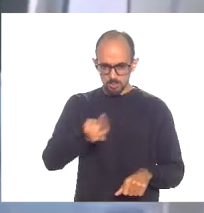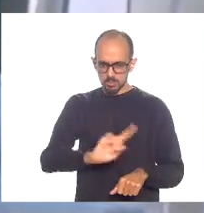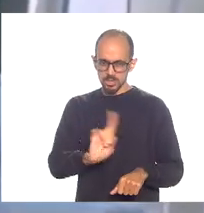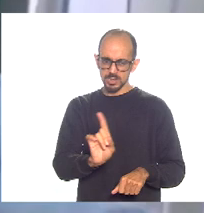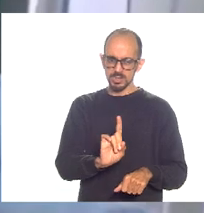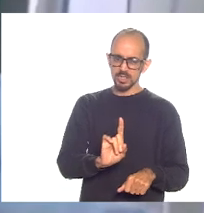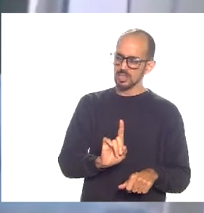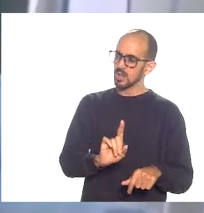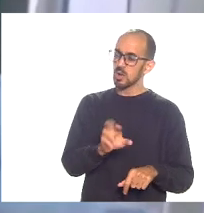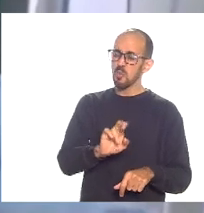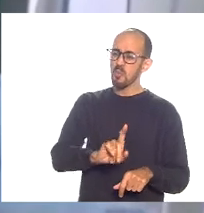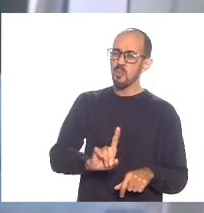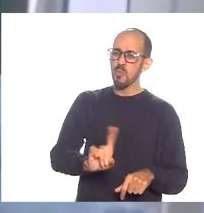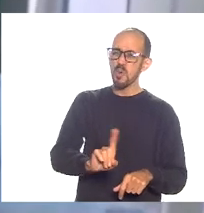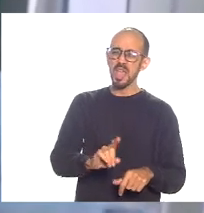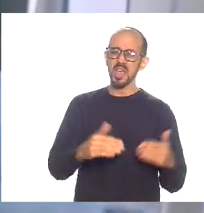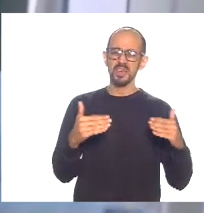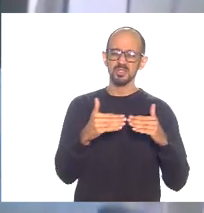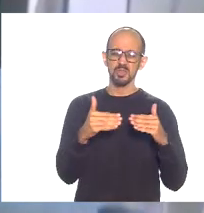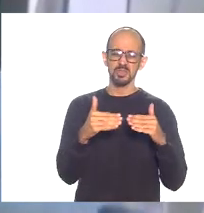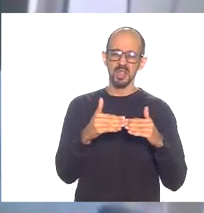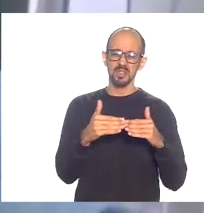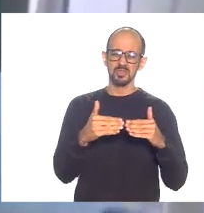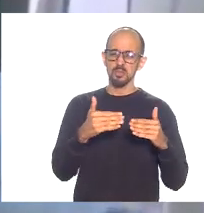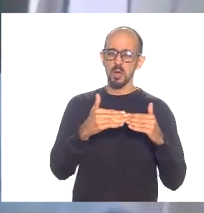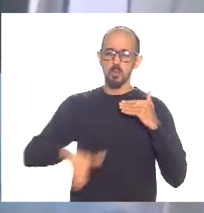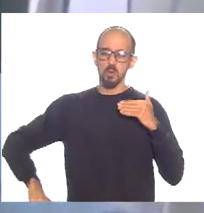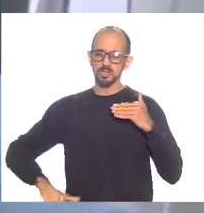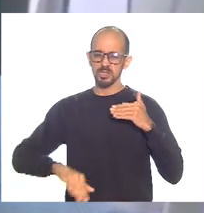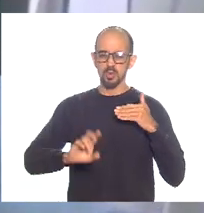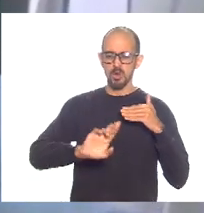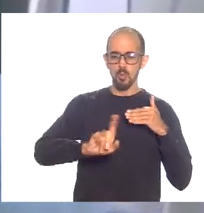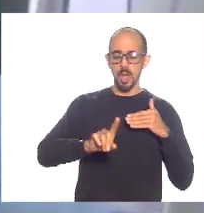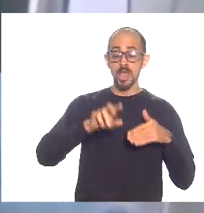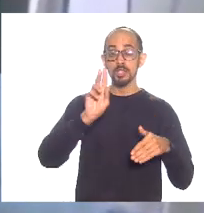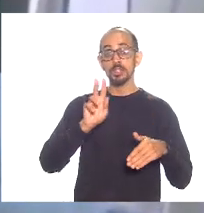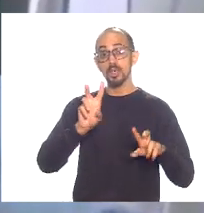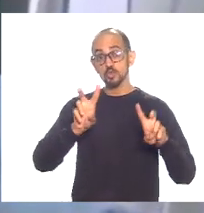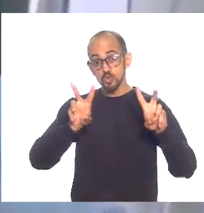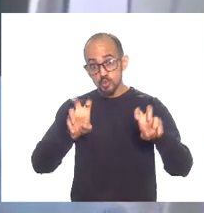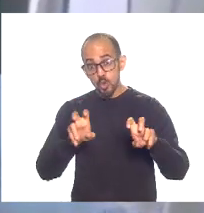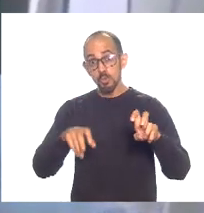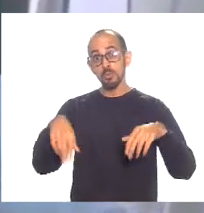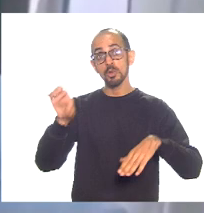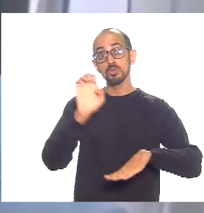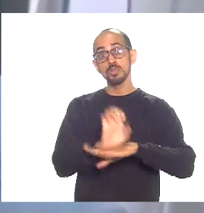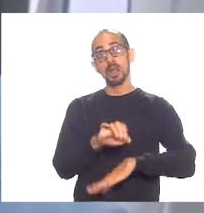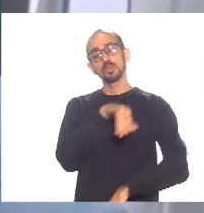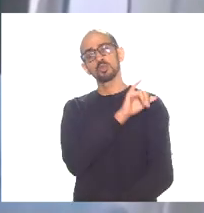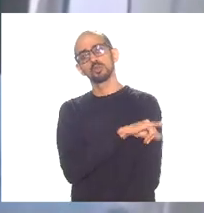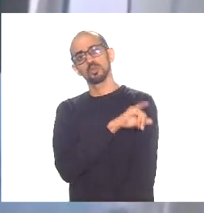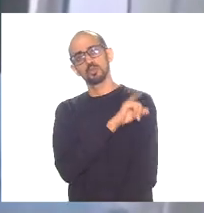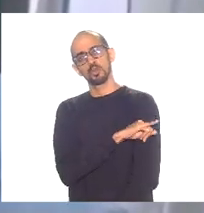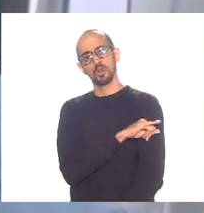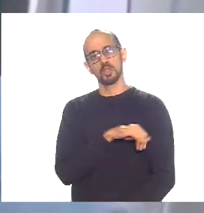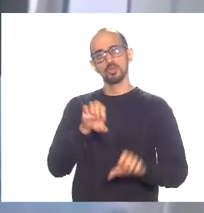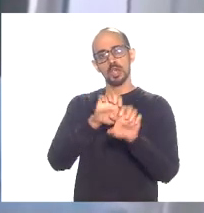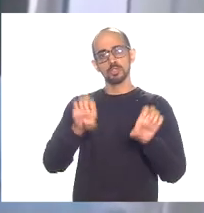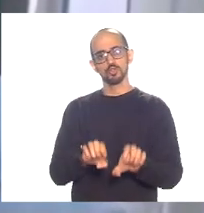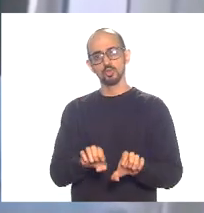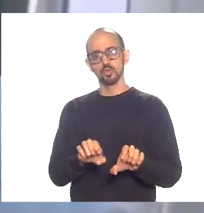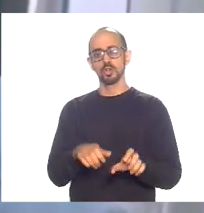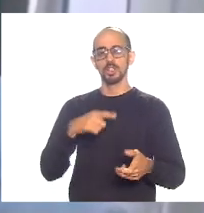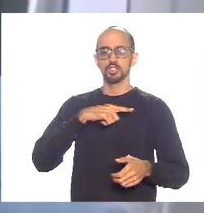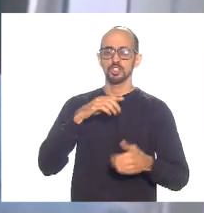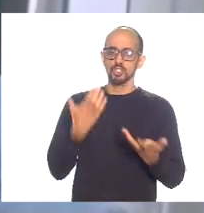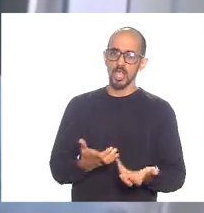a ver com oposição e situação. É uma discussão sobre o Rio de Janeiro e como que a gente quer estruturar um projeto